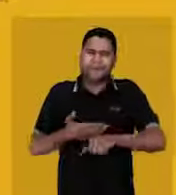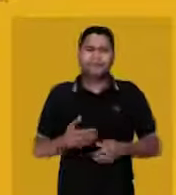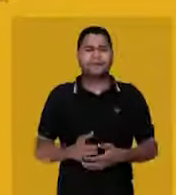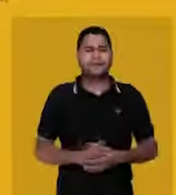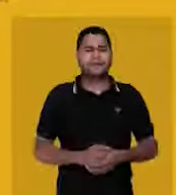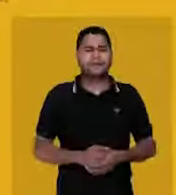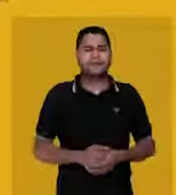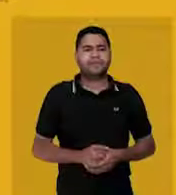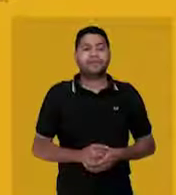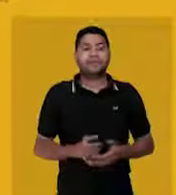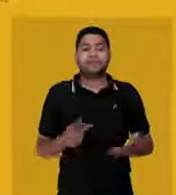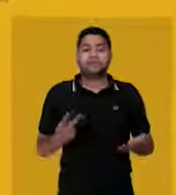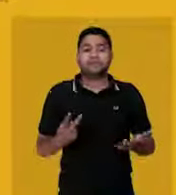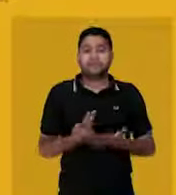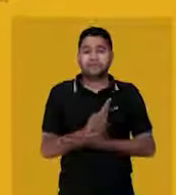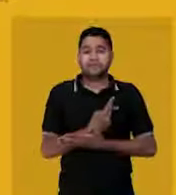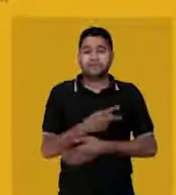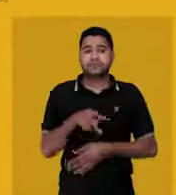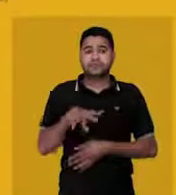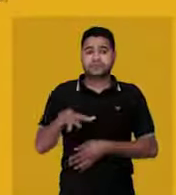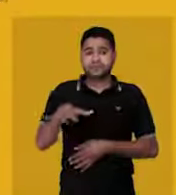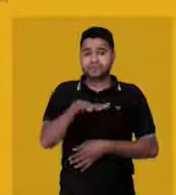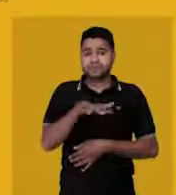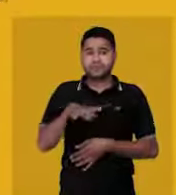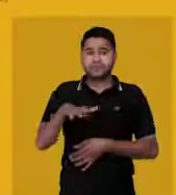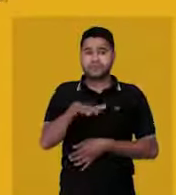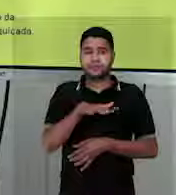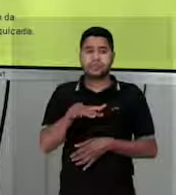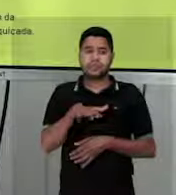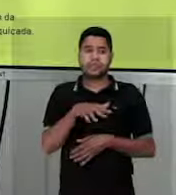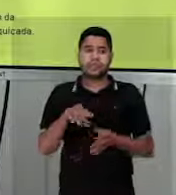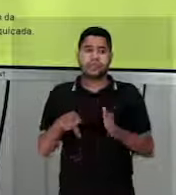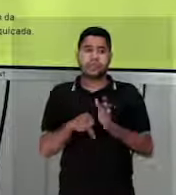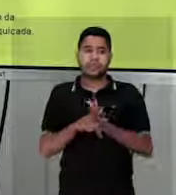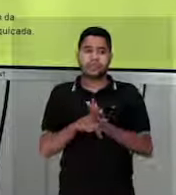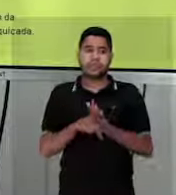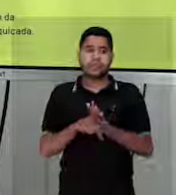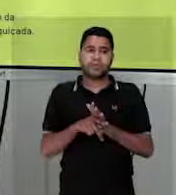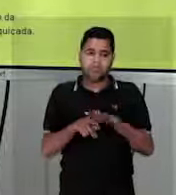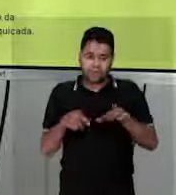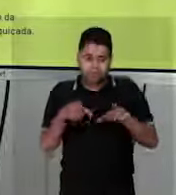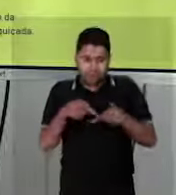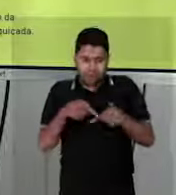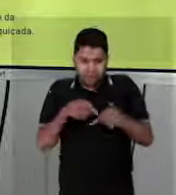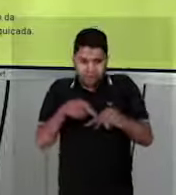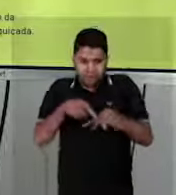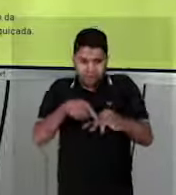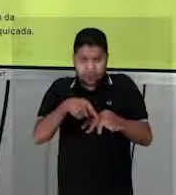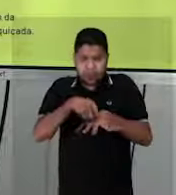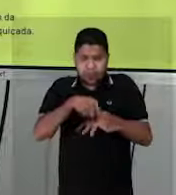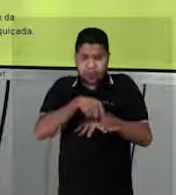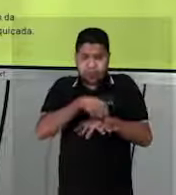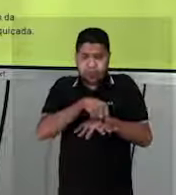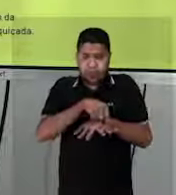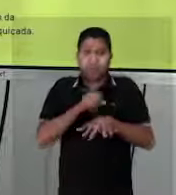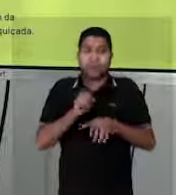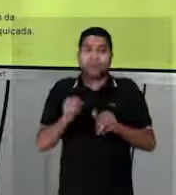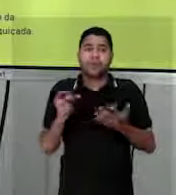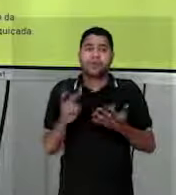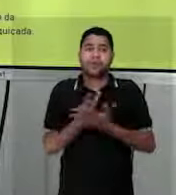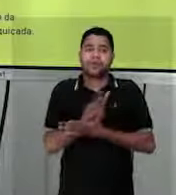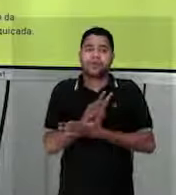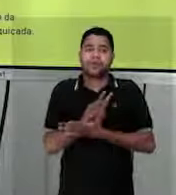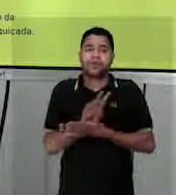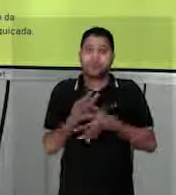Como acomete regiões das dobras dos dedos, entre os dedos, pode ocorrer